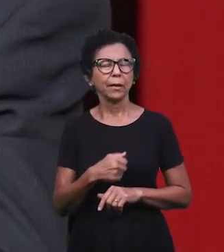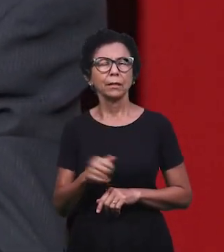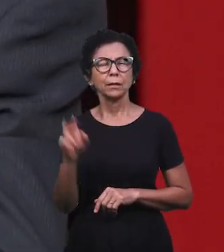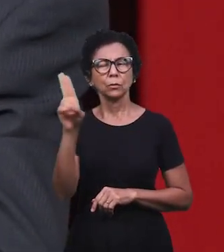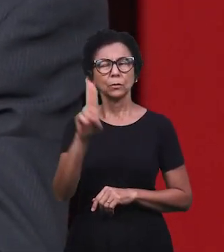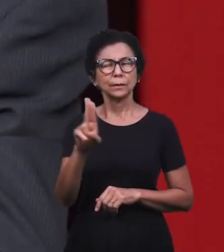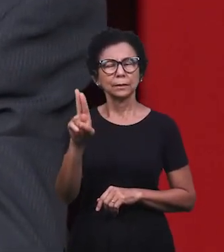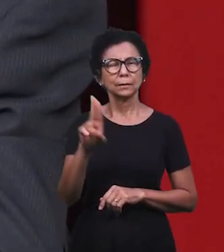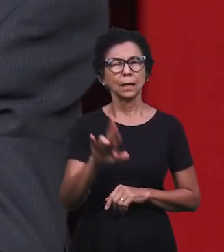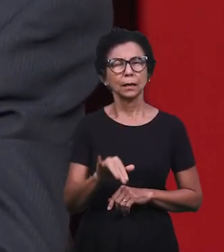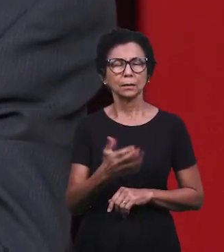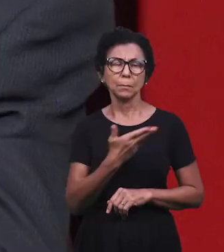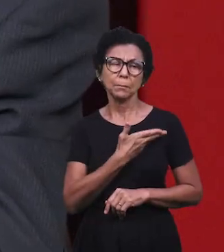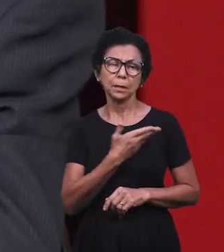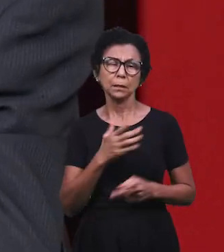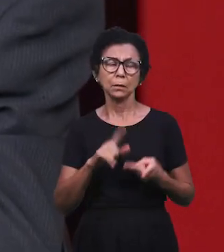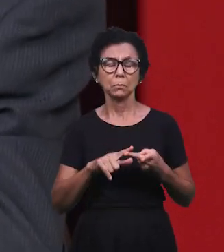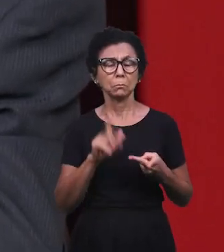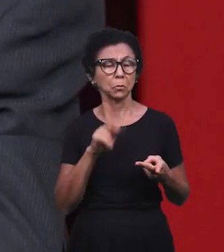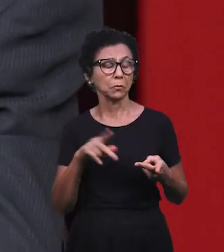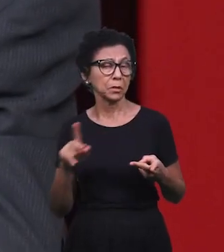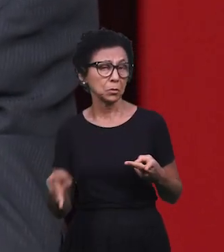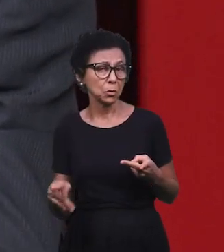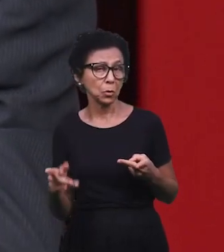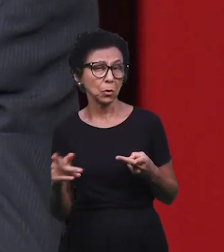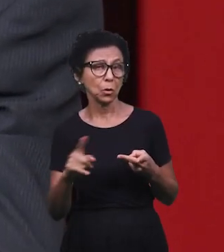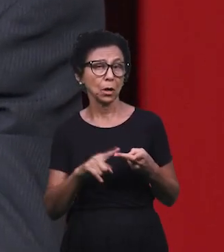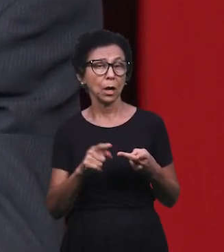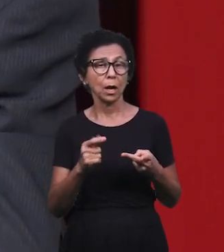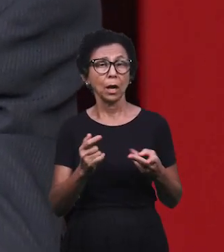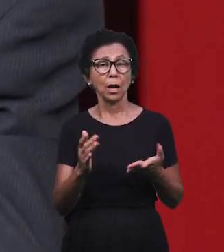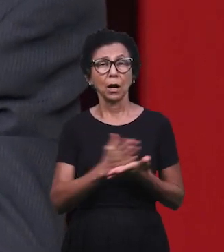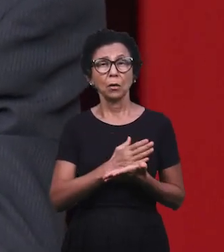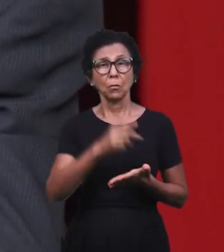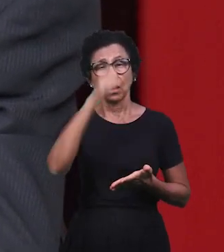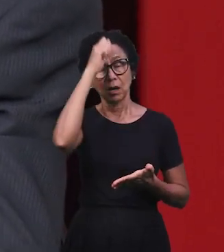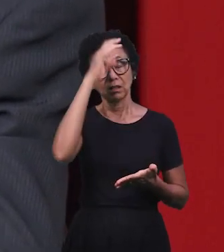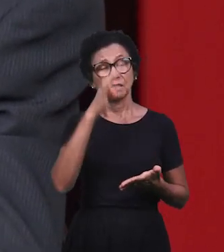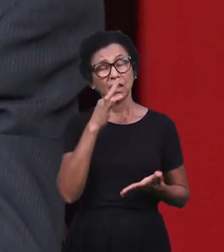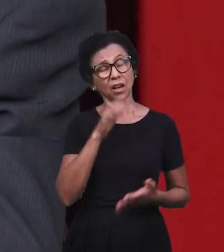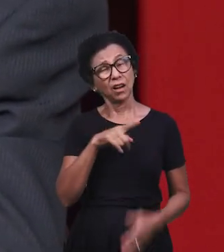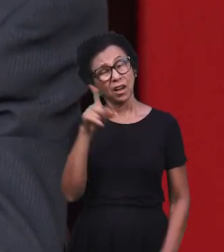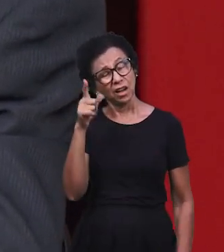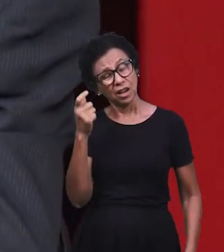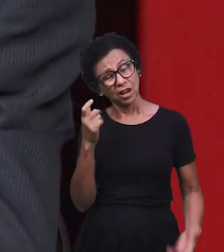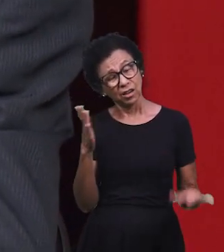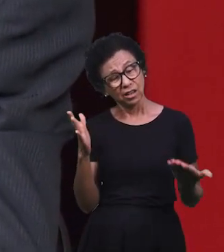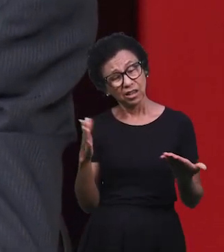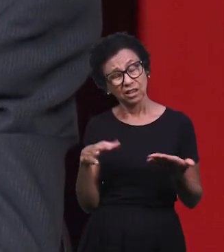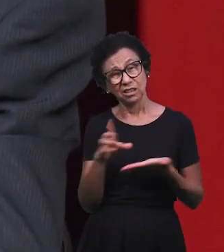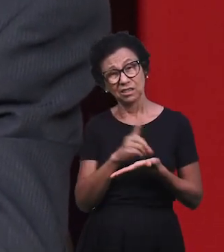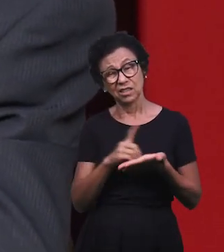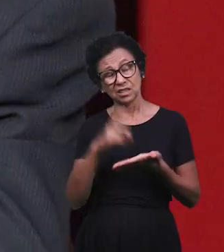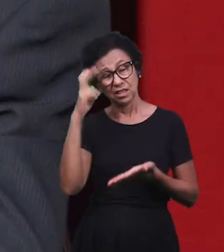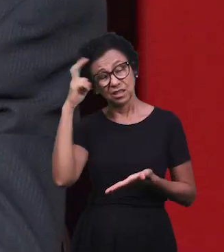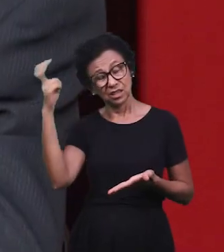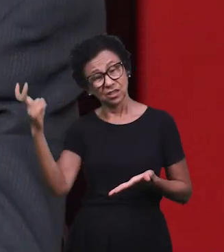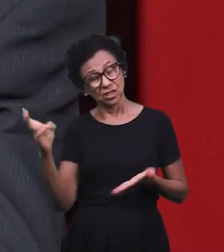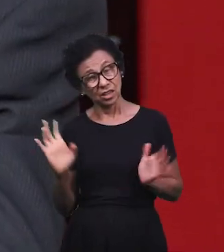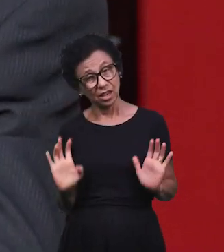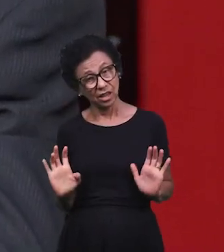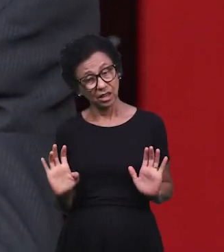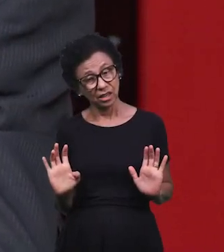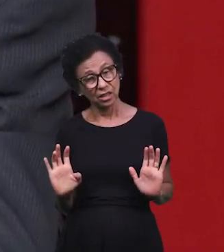até mesmo de professores, alguns desses professores são ateus, esse negócio aí de design inteligente, isso é pseudociência. São